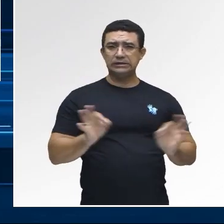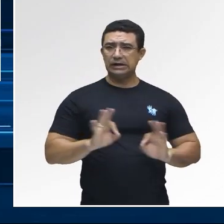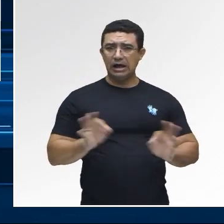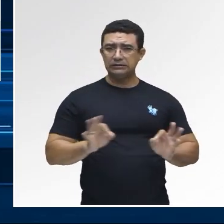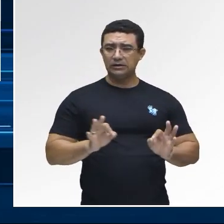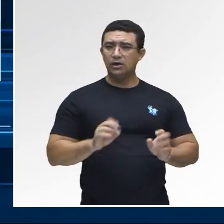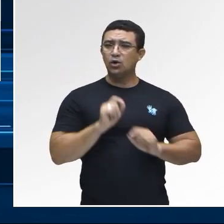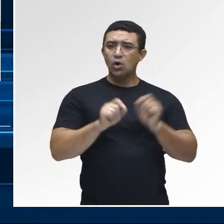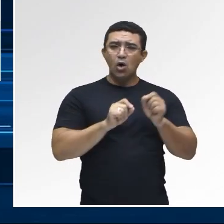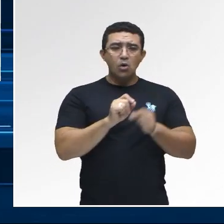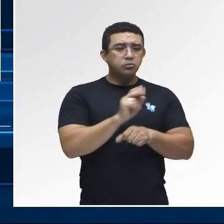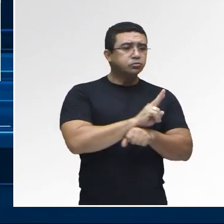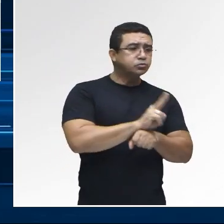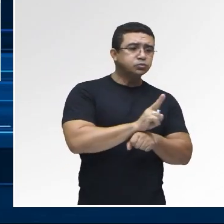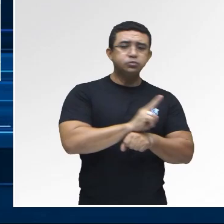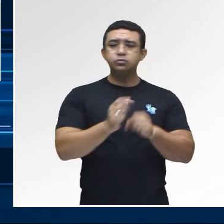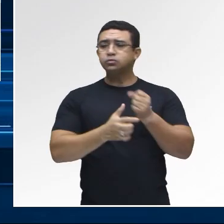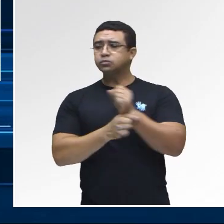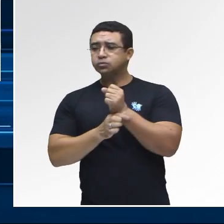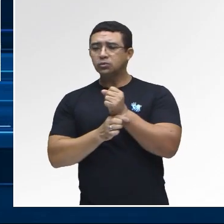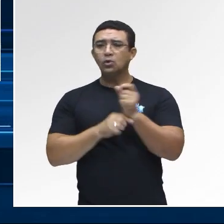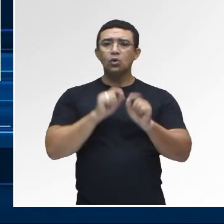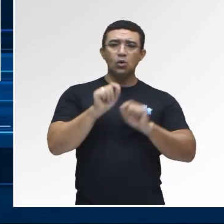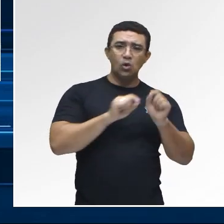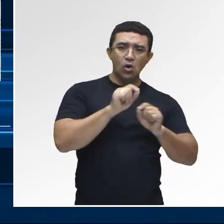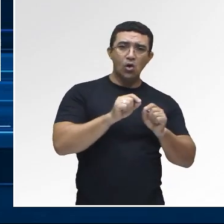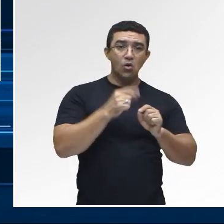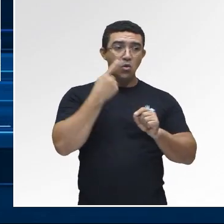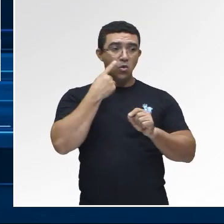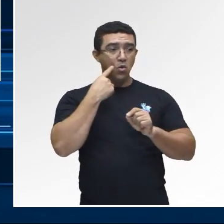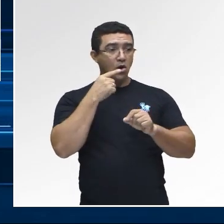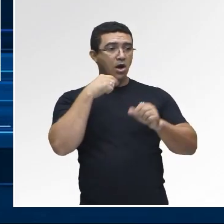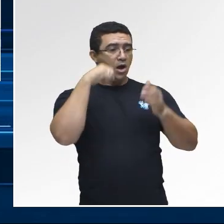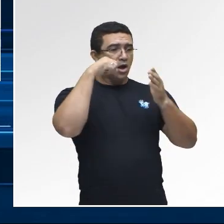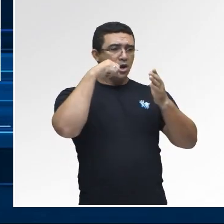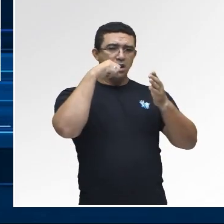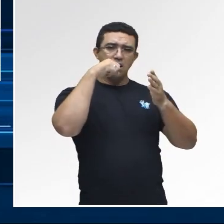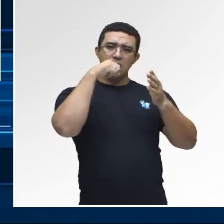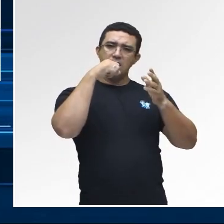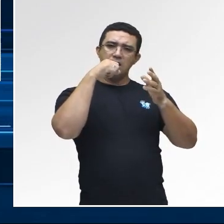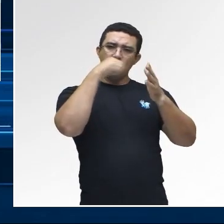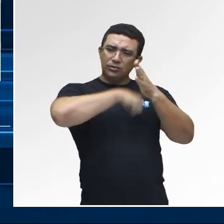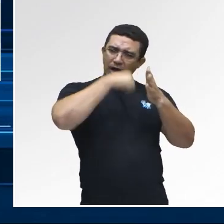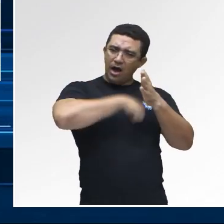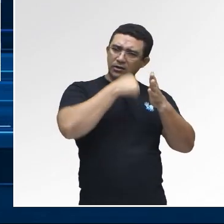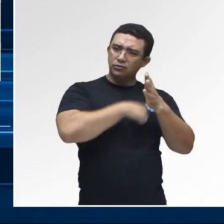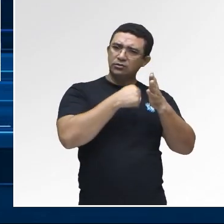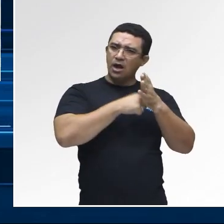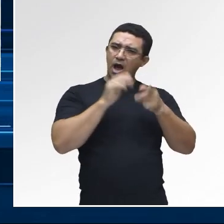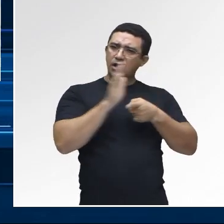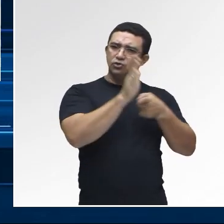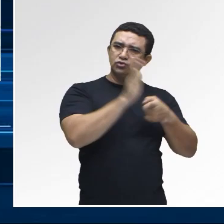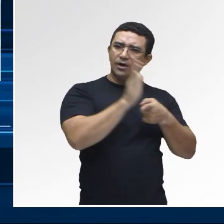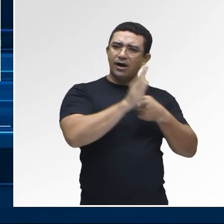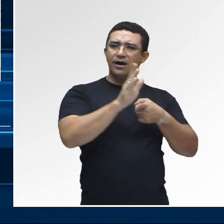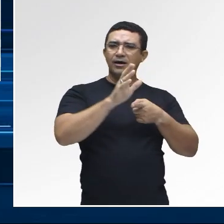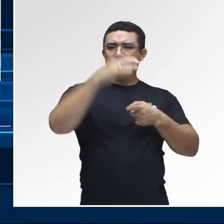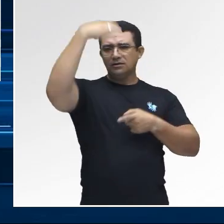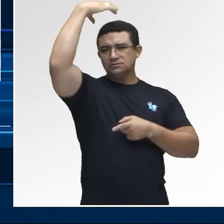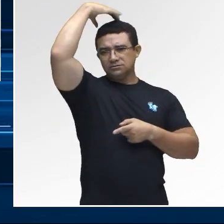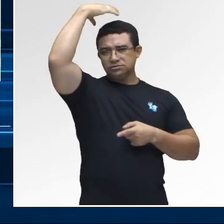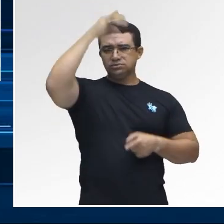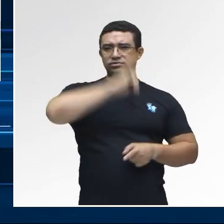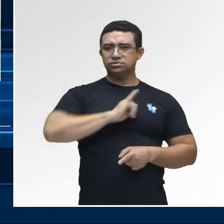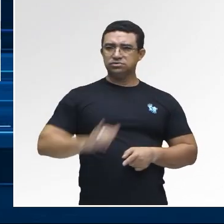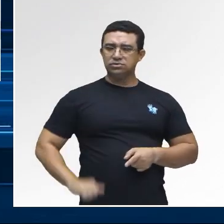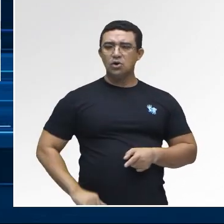tudo direitinho, observar se o exército estava lutando em nome do imperador, observar se o exército não estava ali tirando